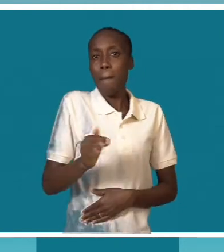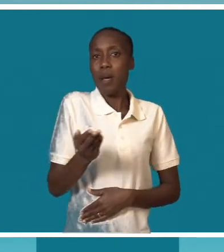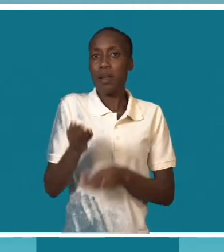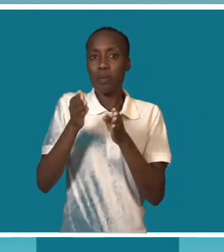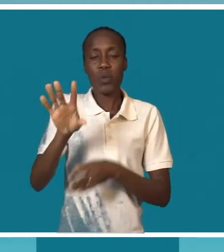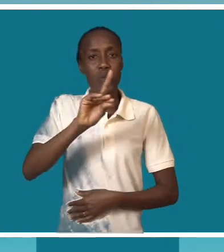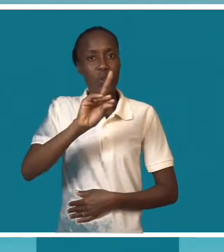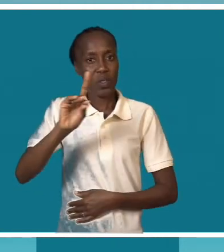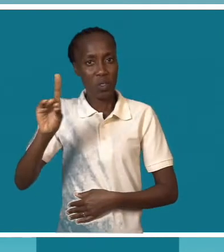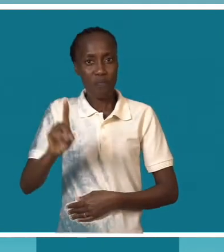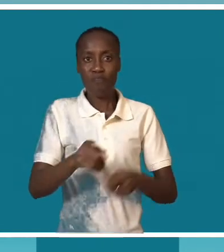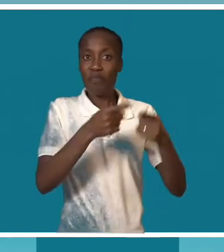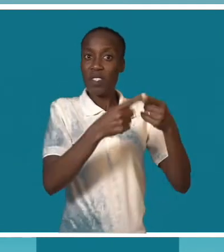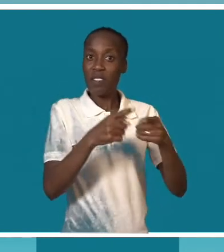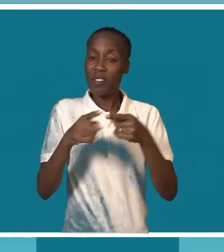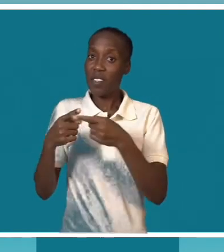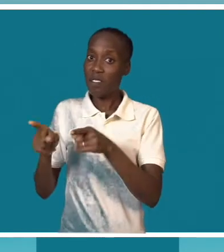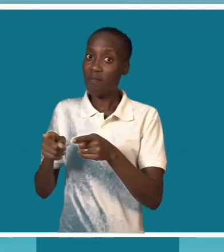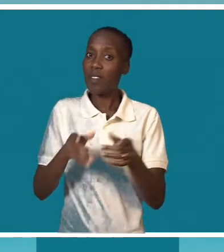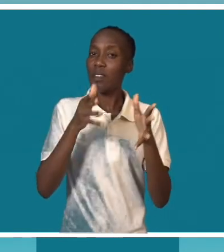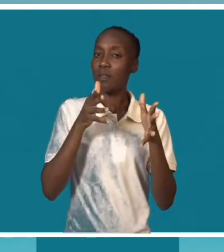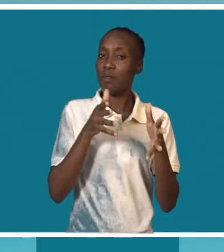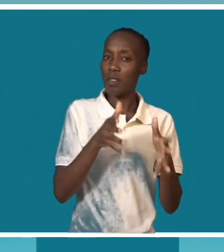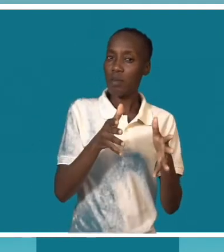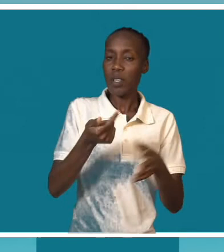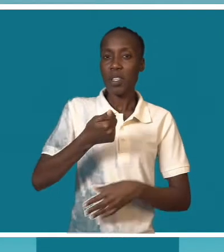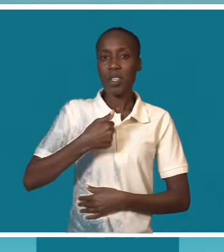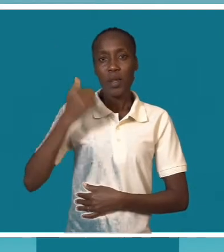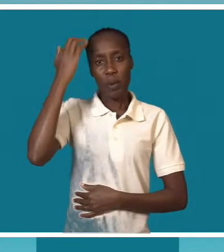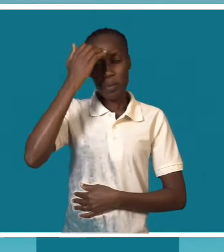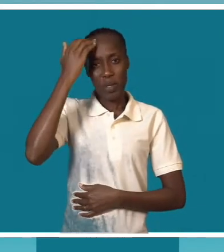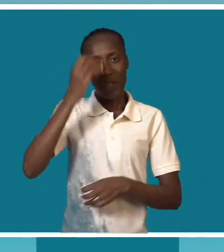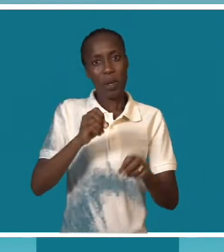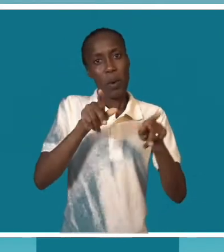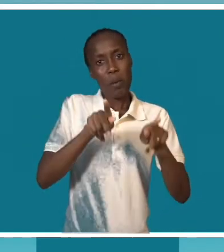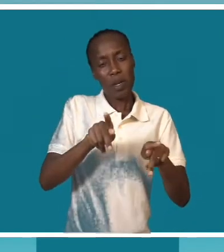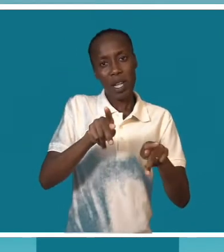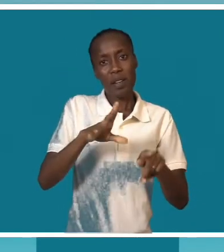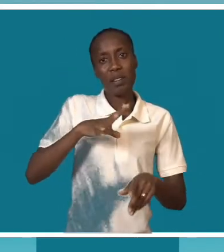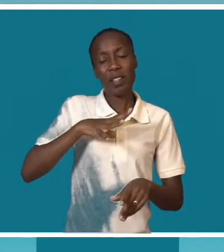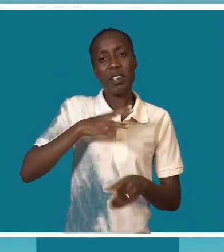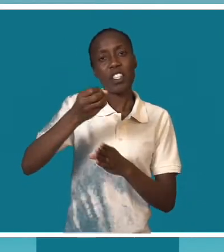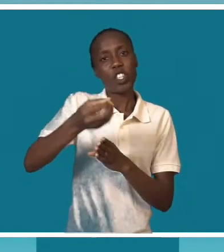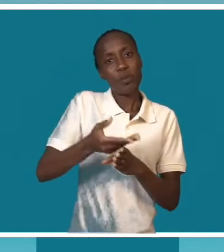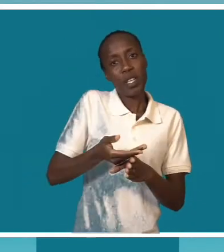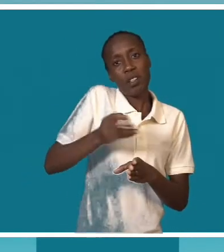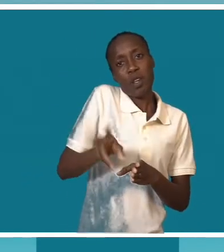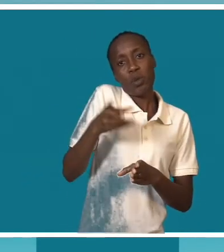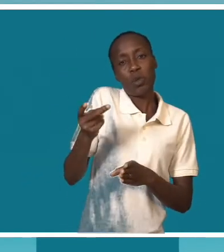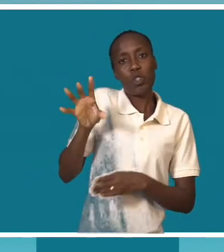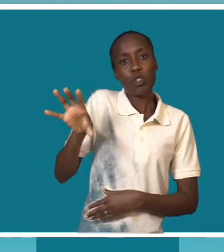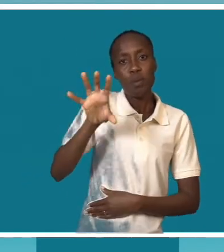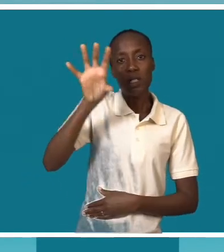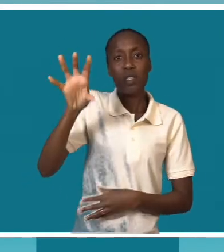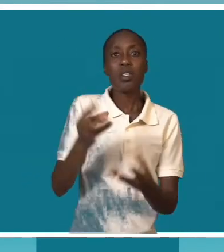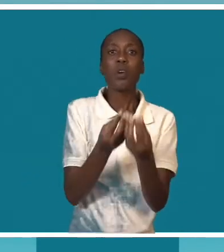variedíssimas formas. E penso que é uma oportunidade de colhermos experiências de outros países de como lidar com isso,